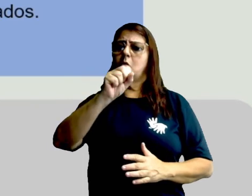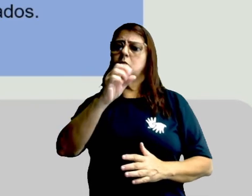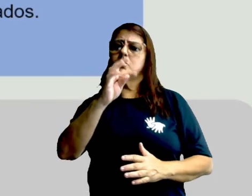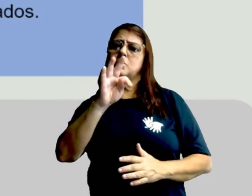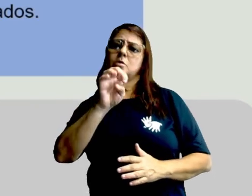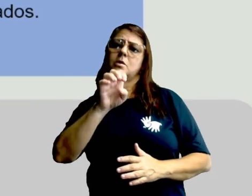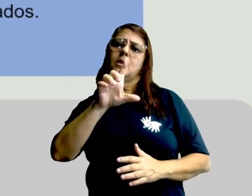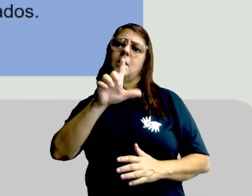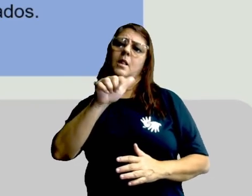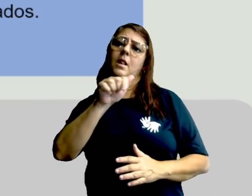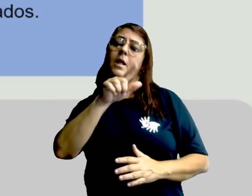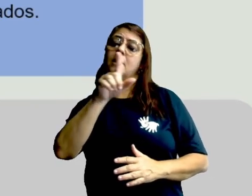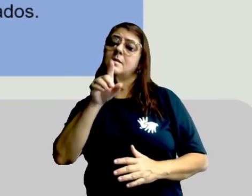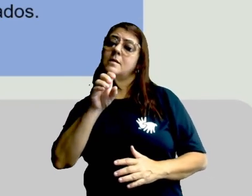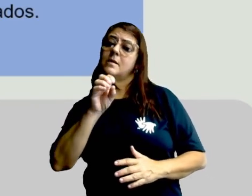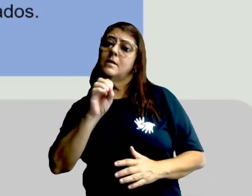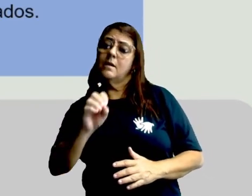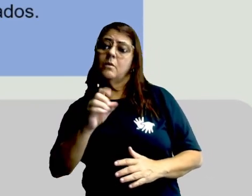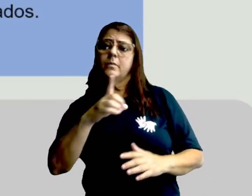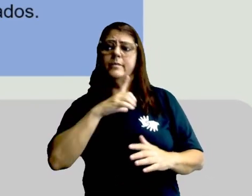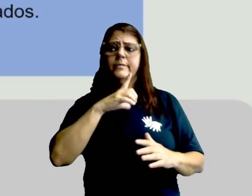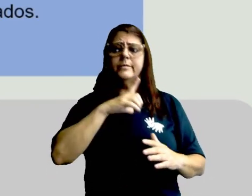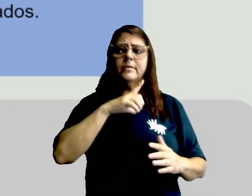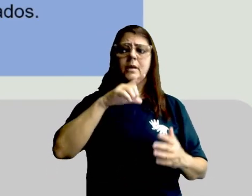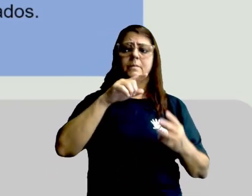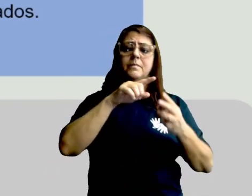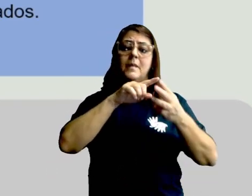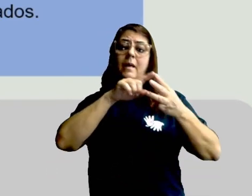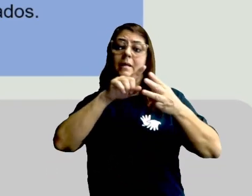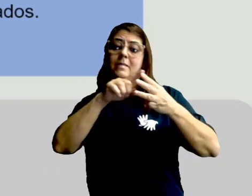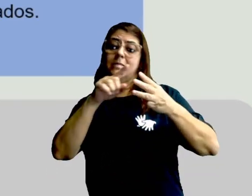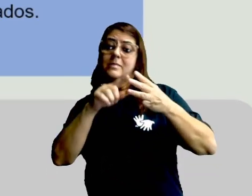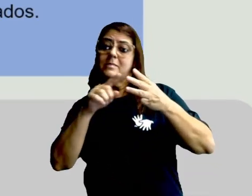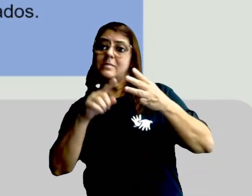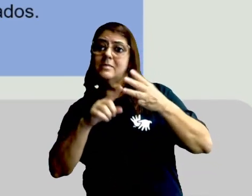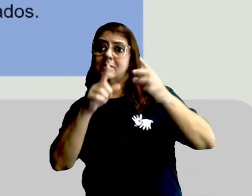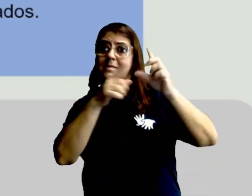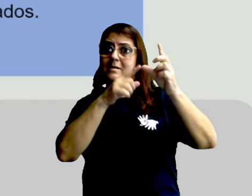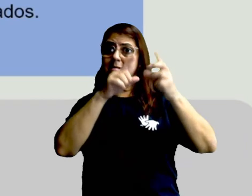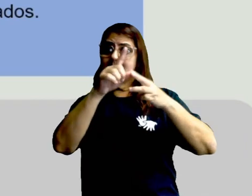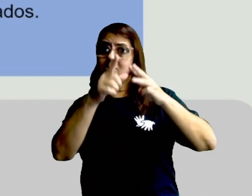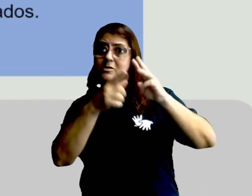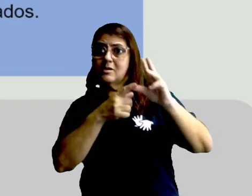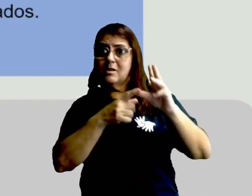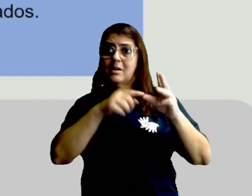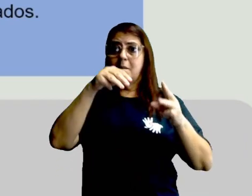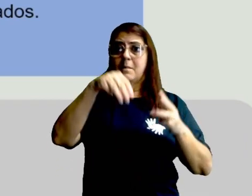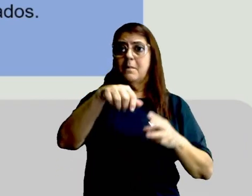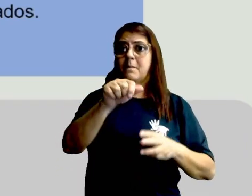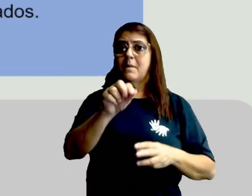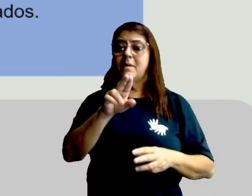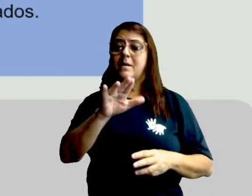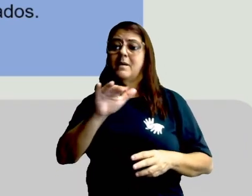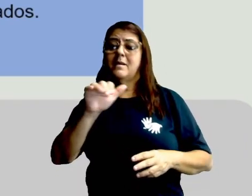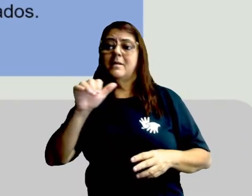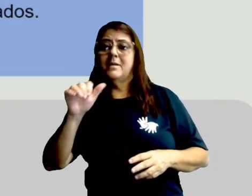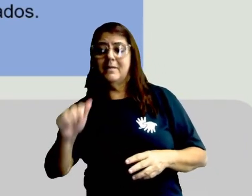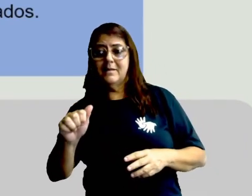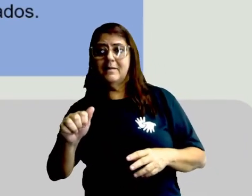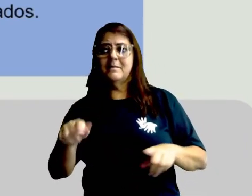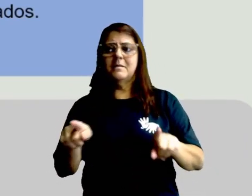Três Marias, né? O Cruzeiro do Sul, o Cruzeiro do Norte. Vimos a importância das